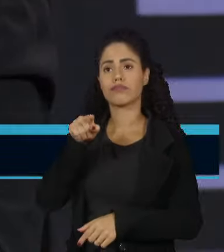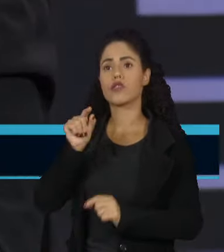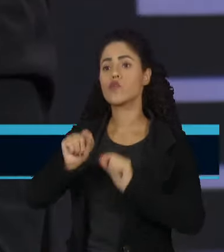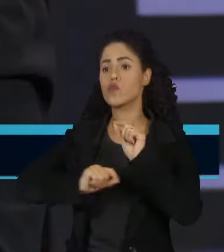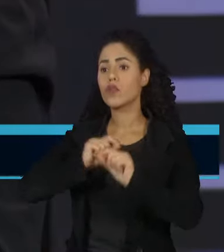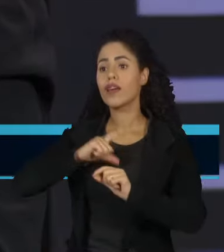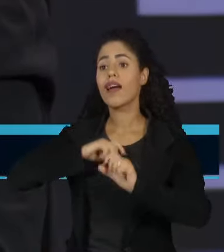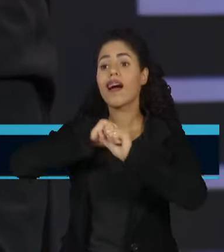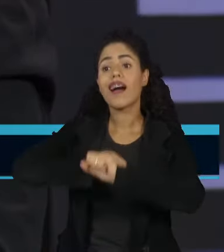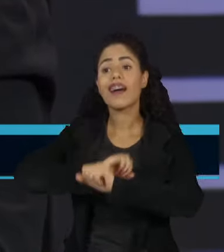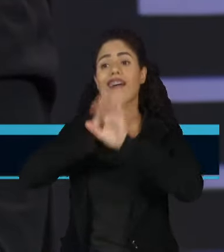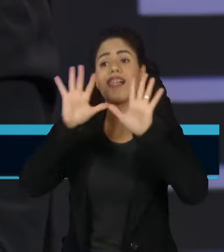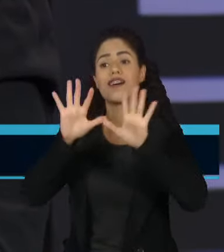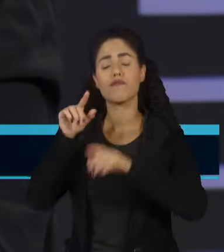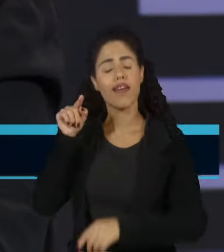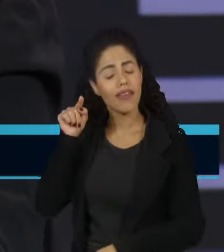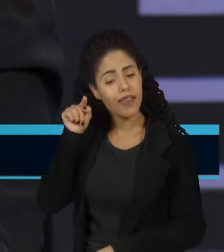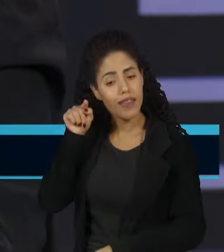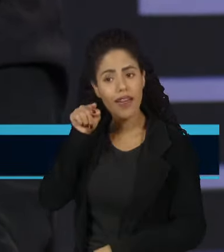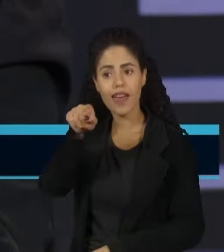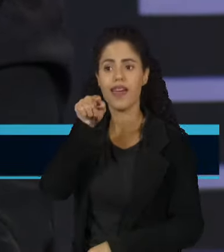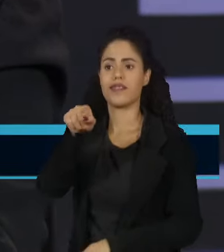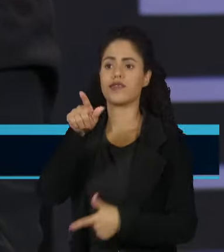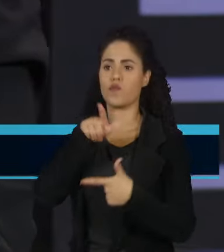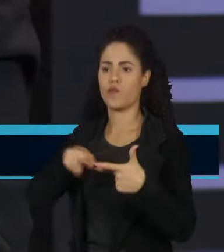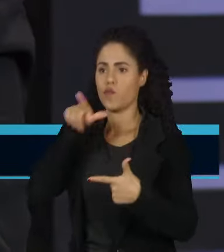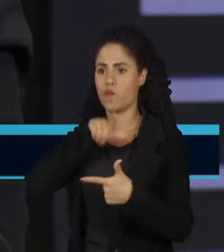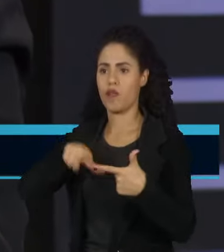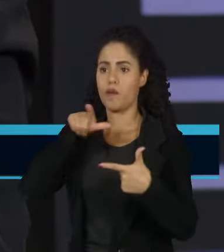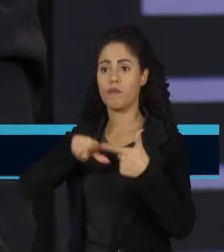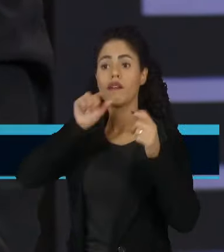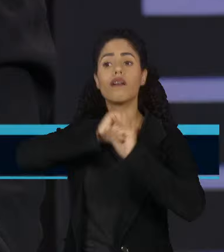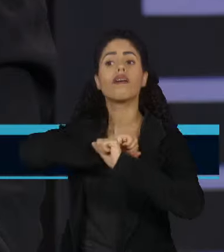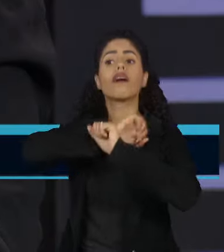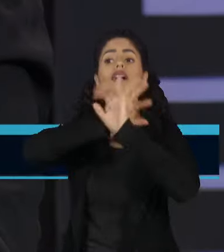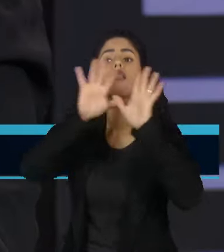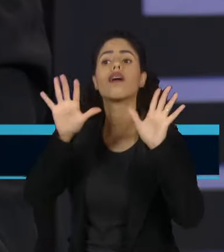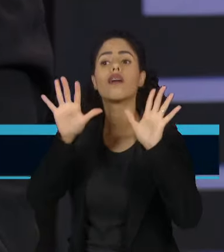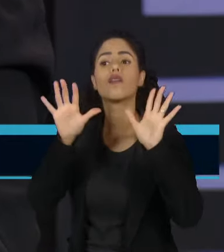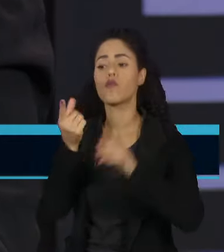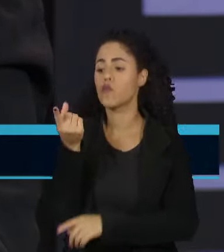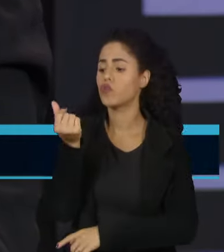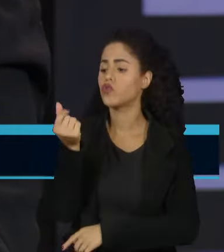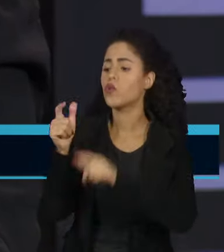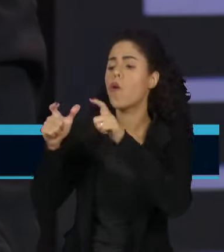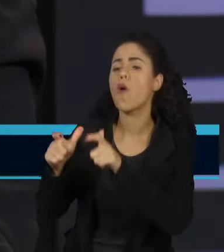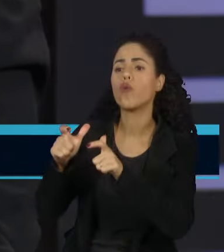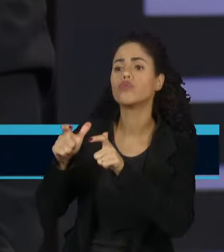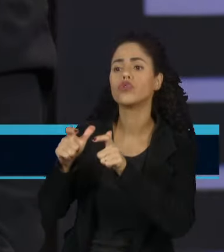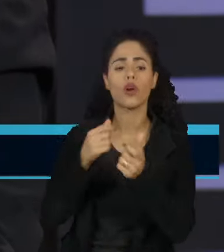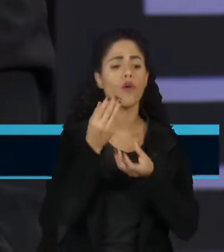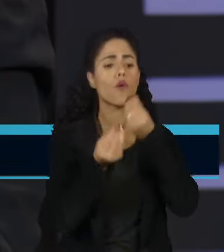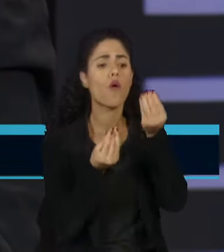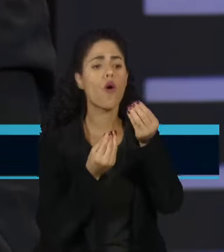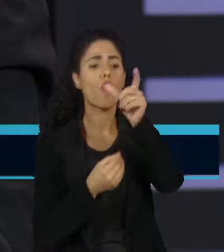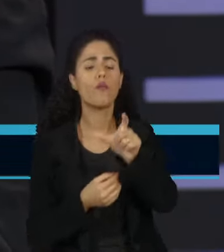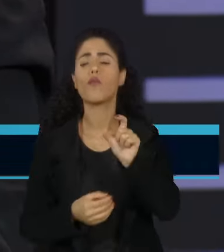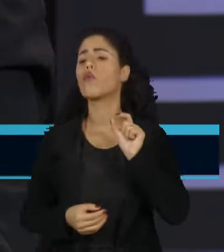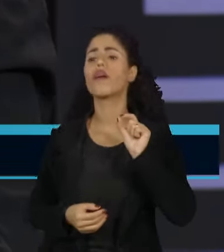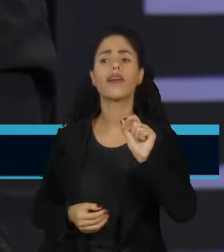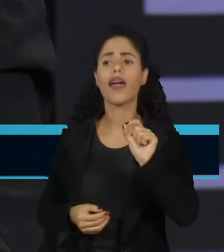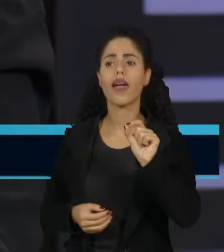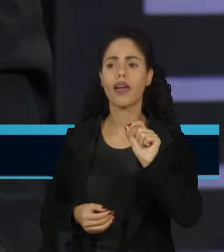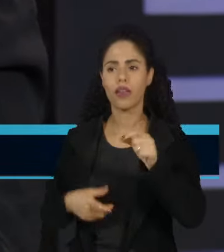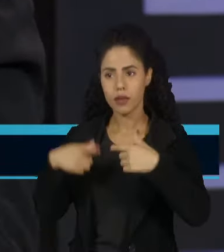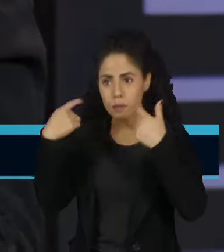da transparência, isto é, que se tenha nitidez do que é feito com o recurso e qual é o destino que ele terá e como que